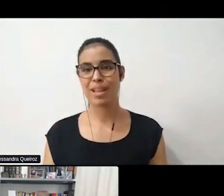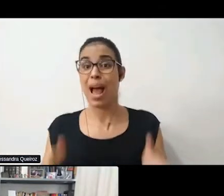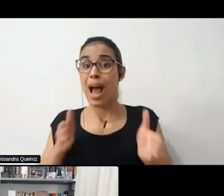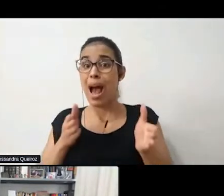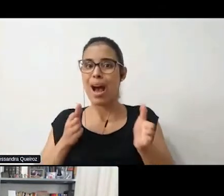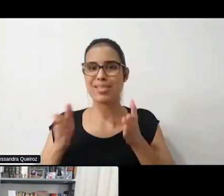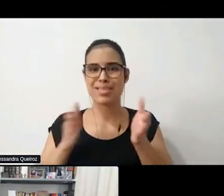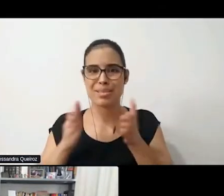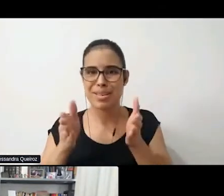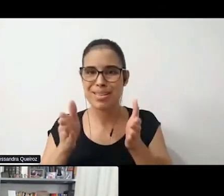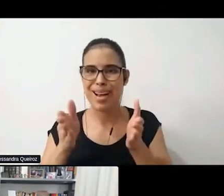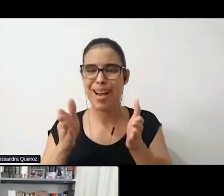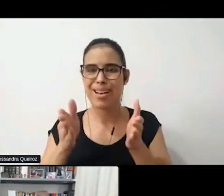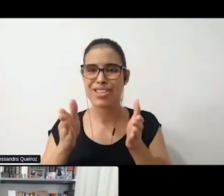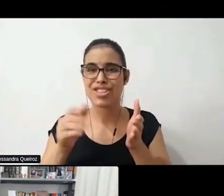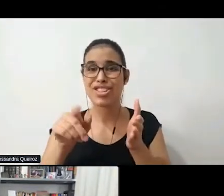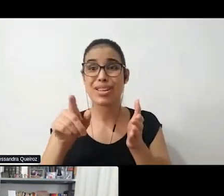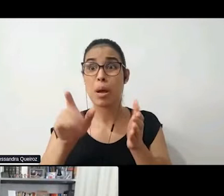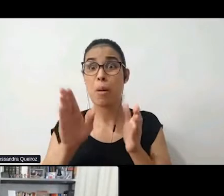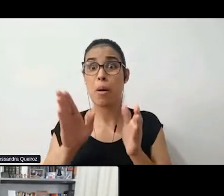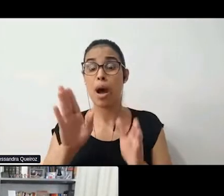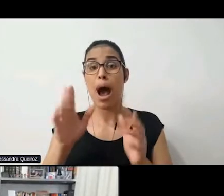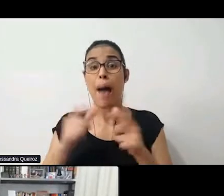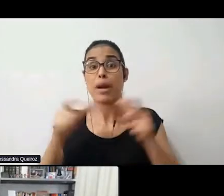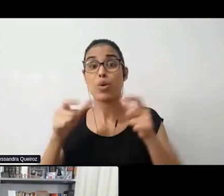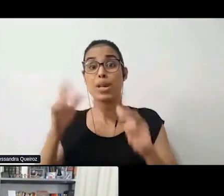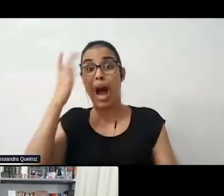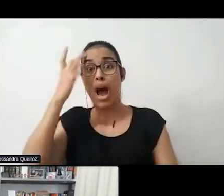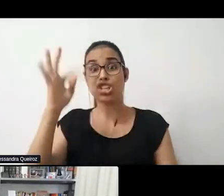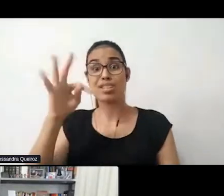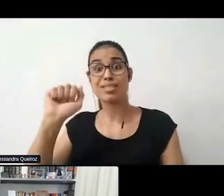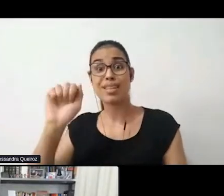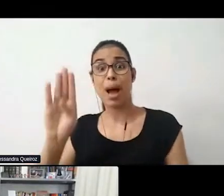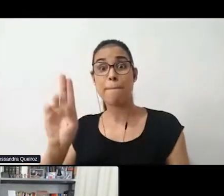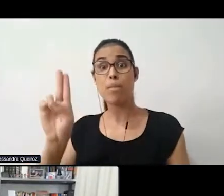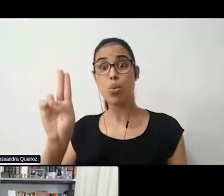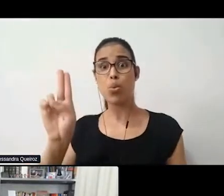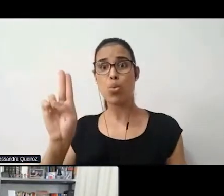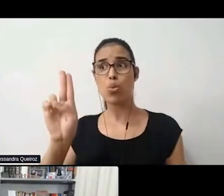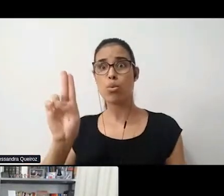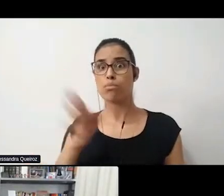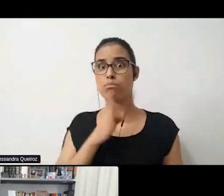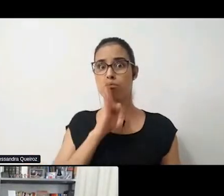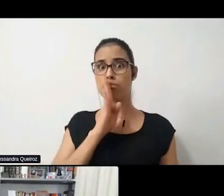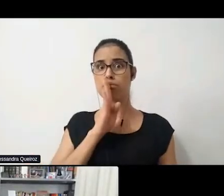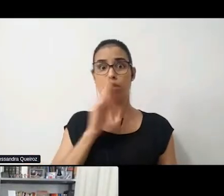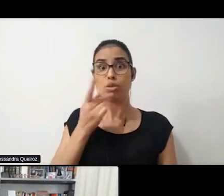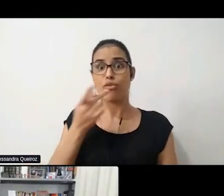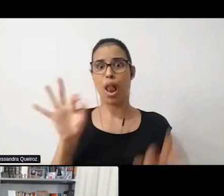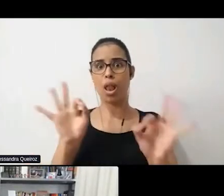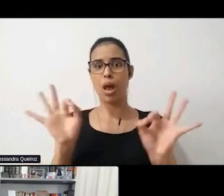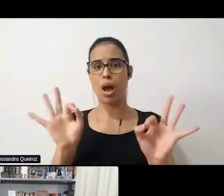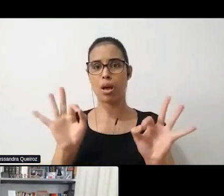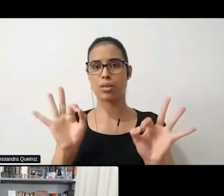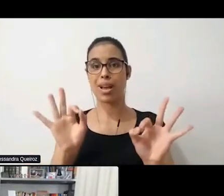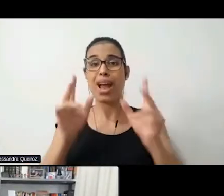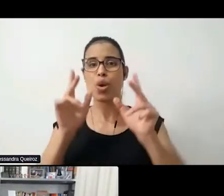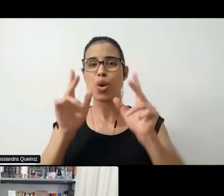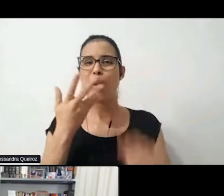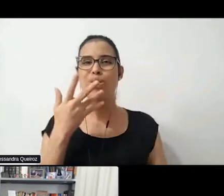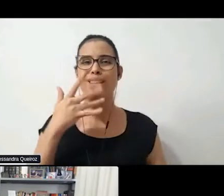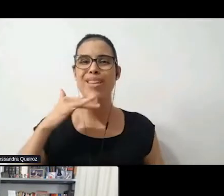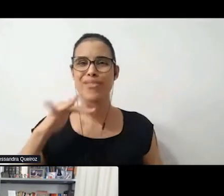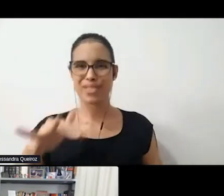como tabu. Tem vergonha de falar sobre acessibilidade? Na infância, por exemplo, não sei se já aconteceu com vocês,